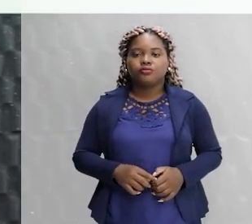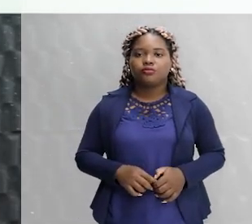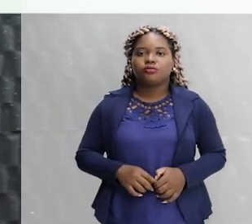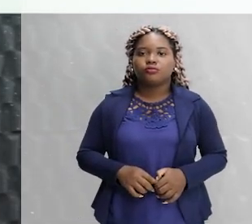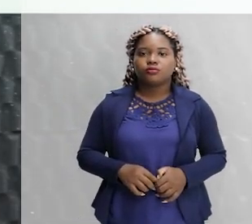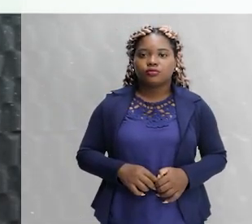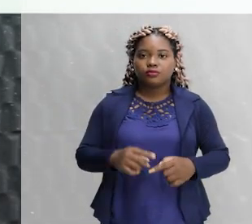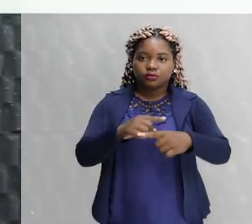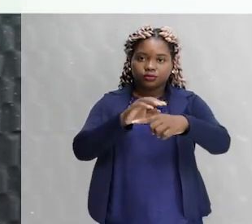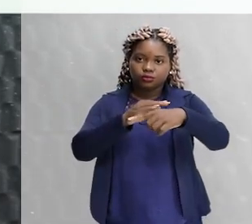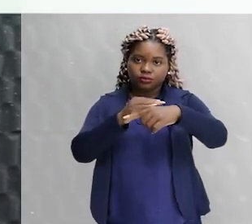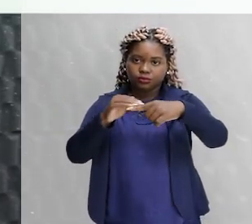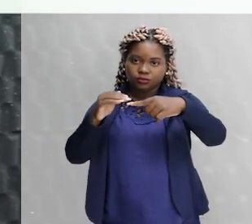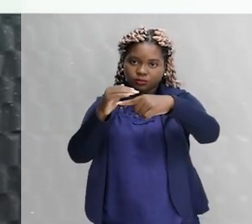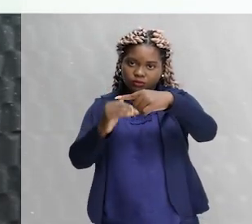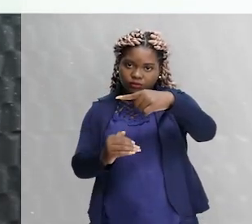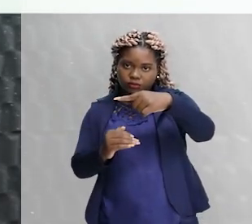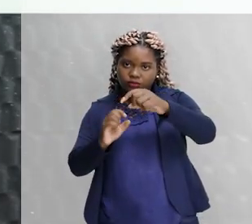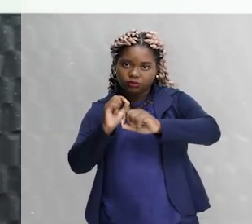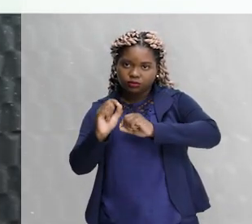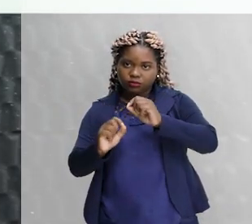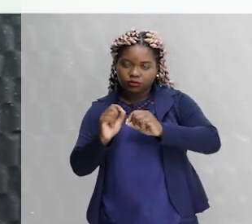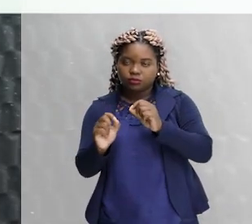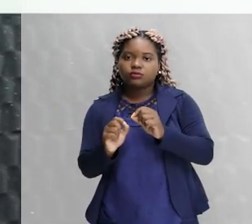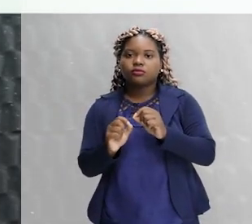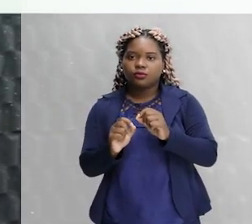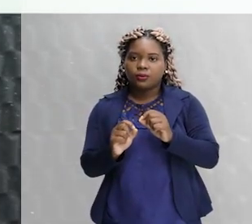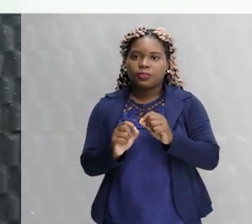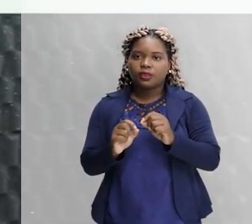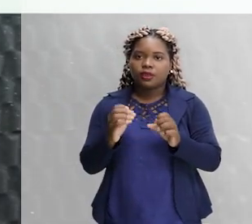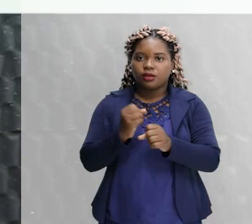aqui embaixo eu vou fazer o somatório